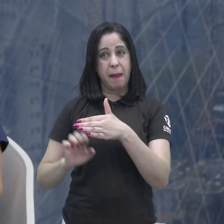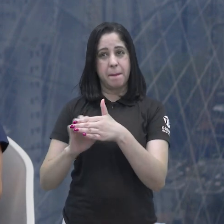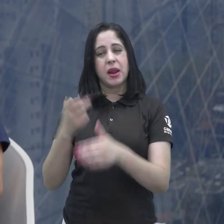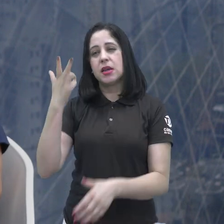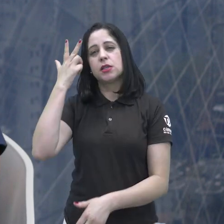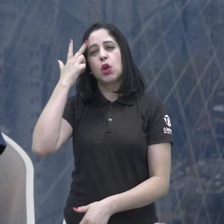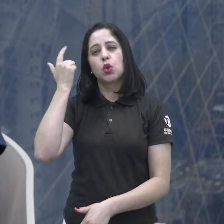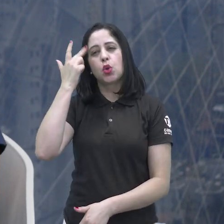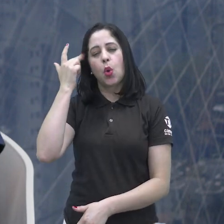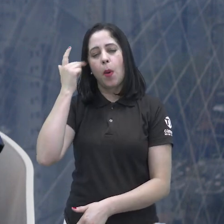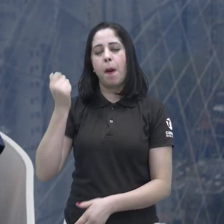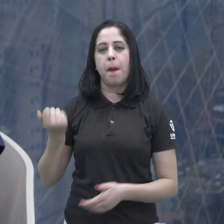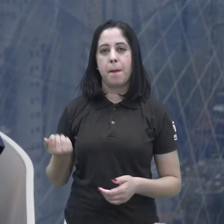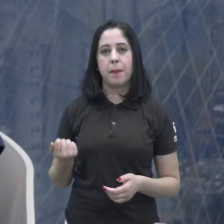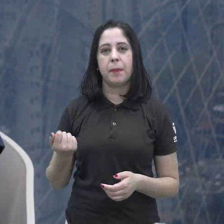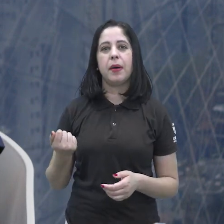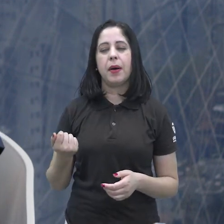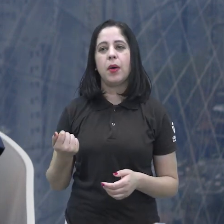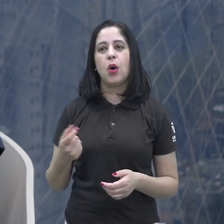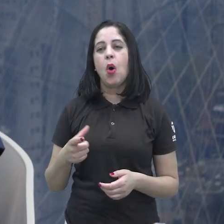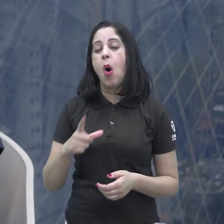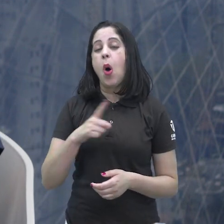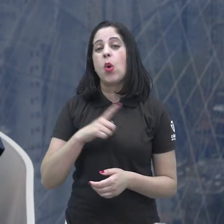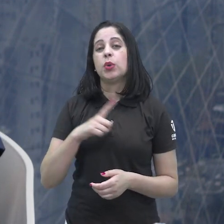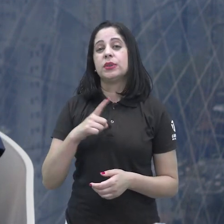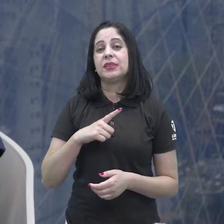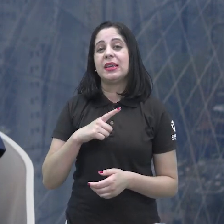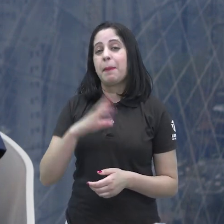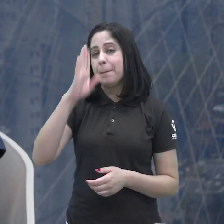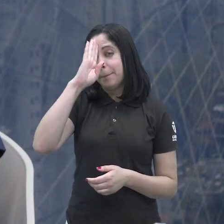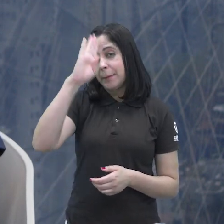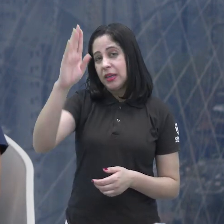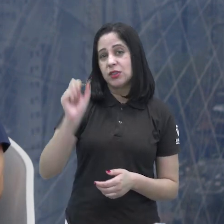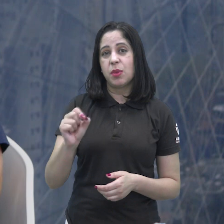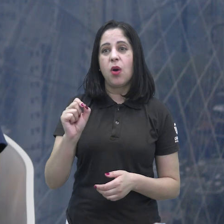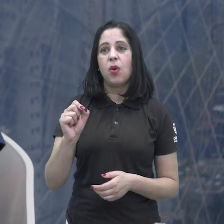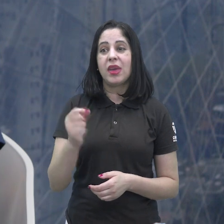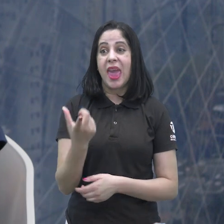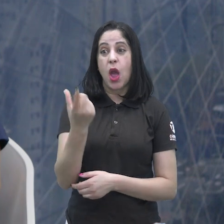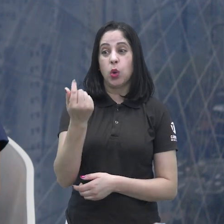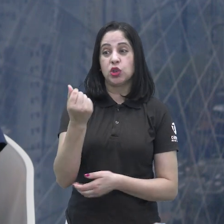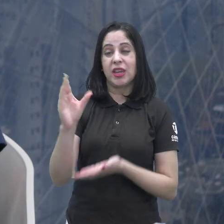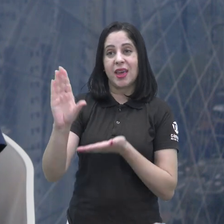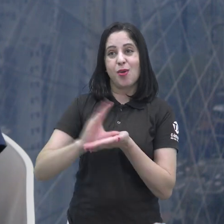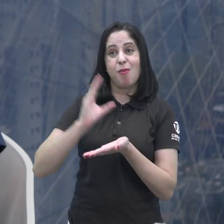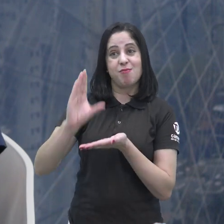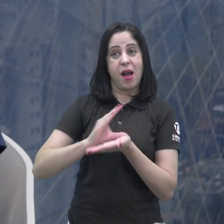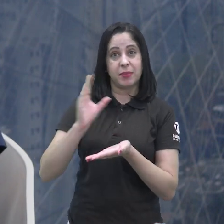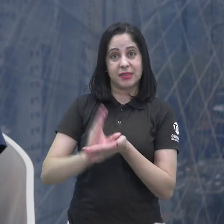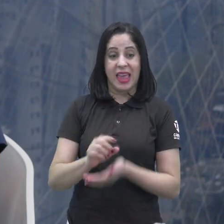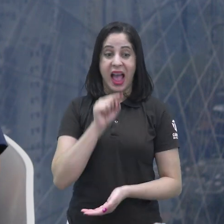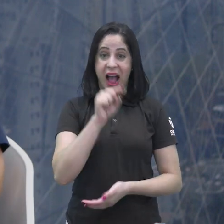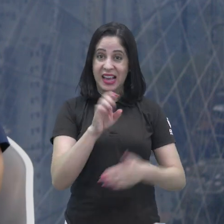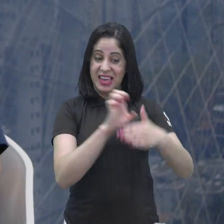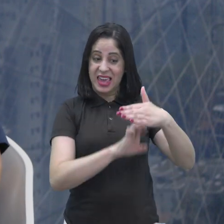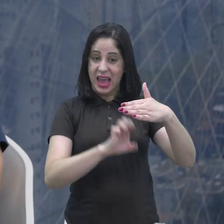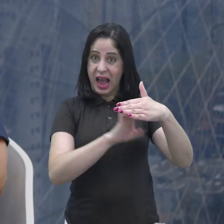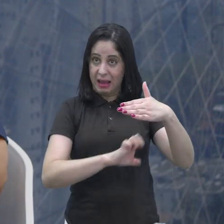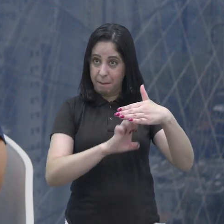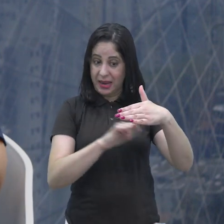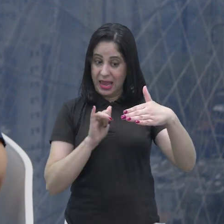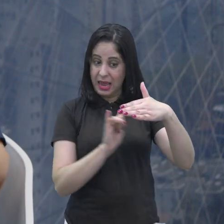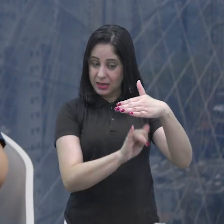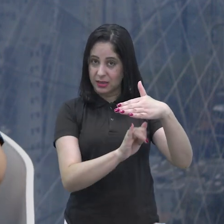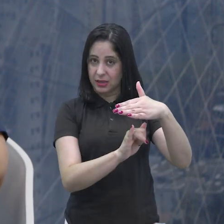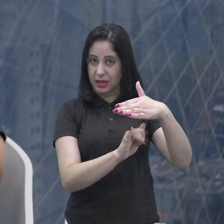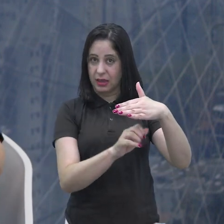exemplo, um dos elementos que são fundamentais para a gente se desenvolver no mercado, que é a captação de recursos. A startup, no